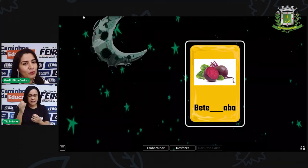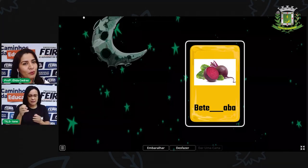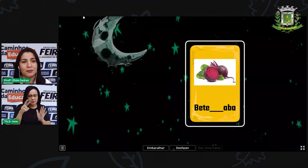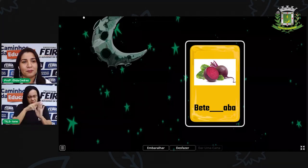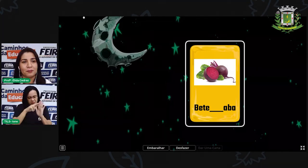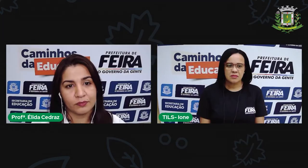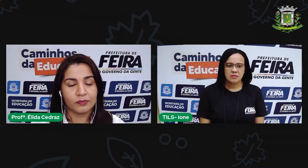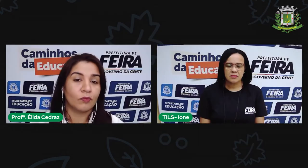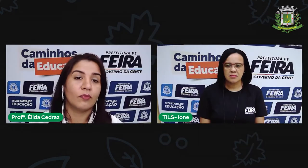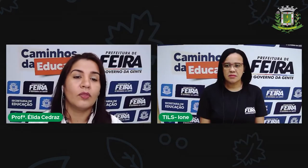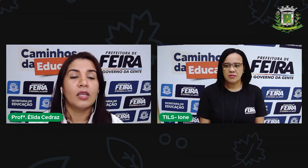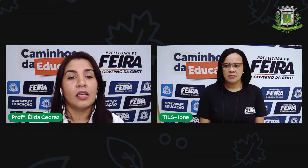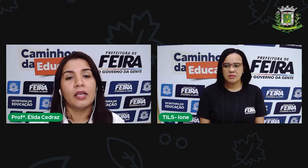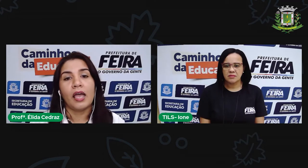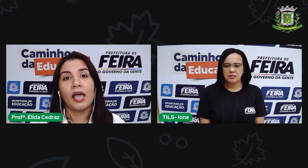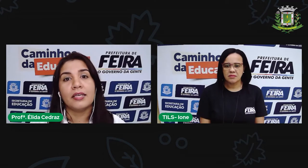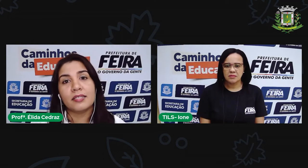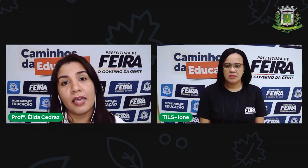regrinhas.